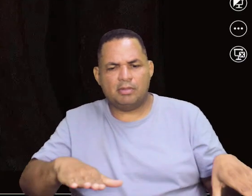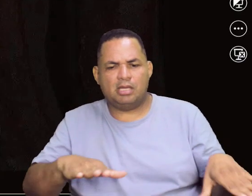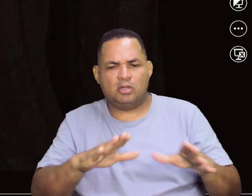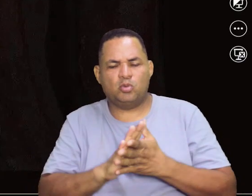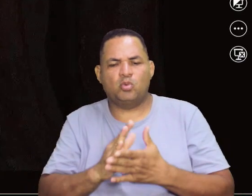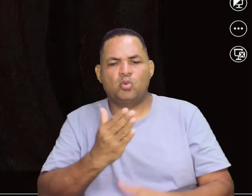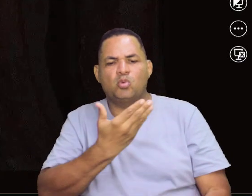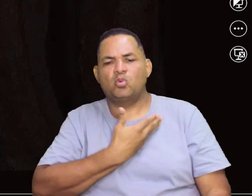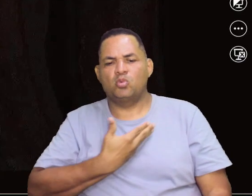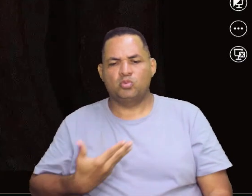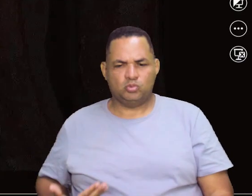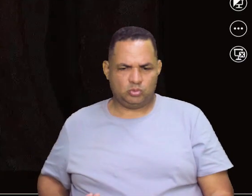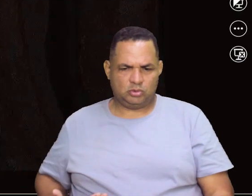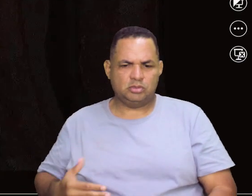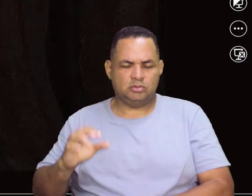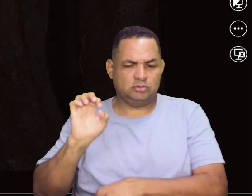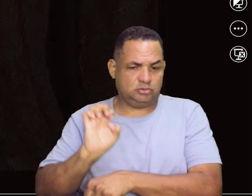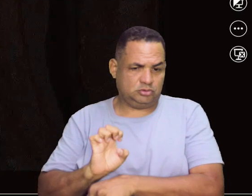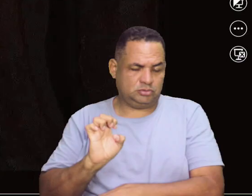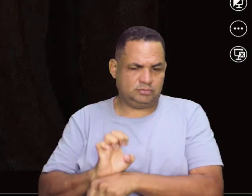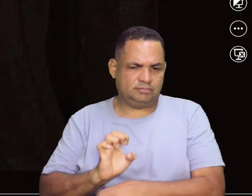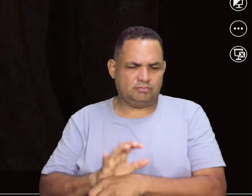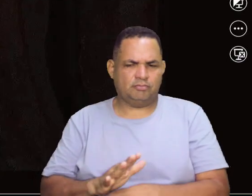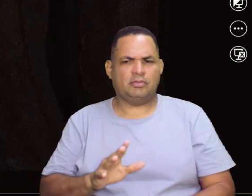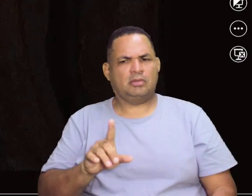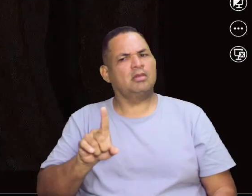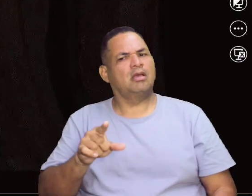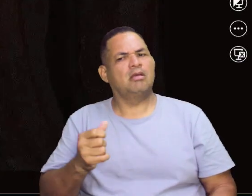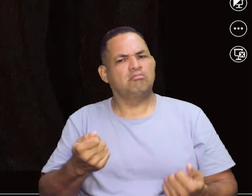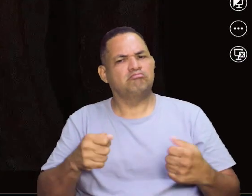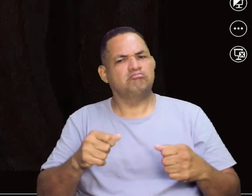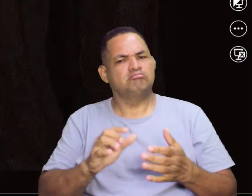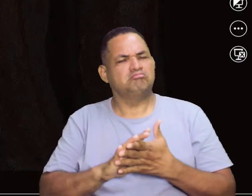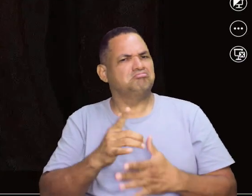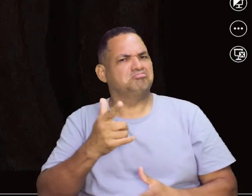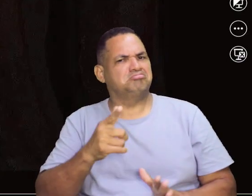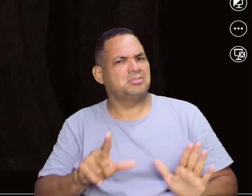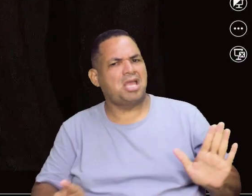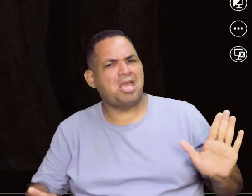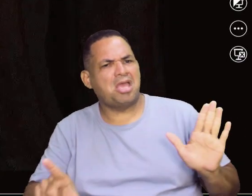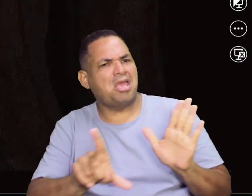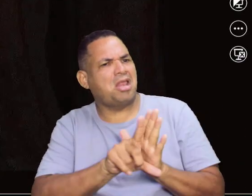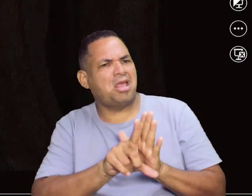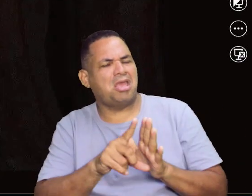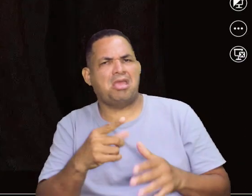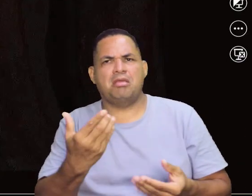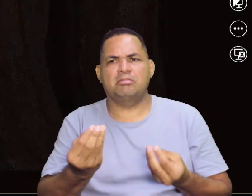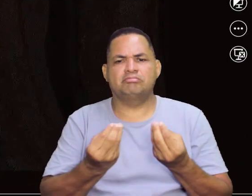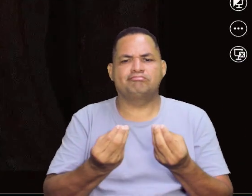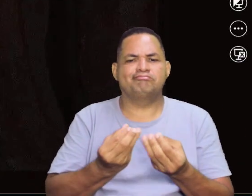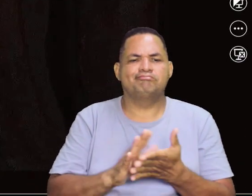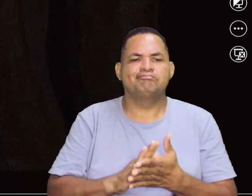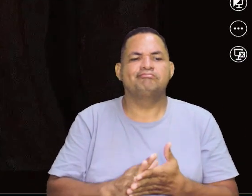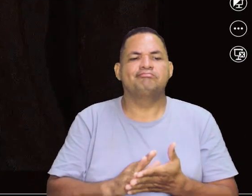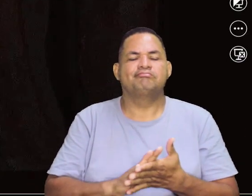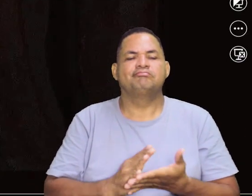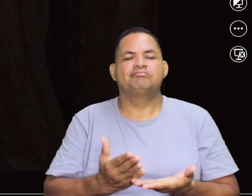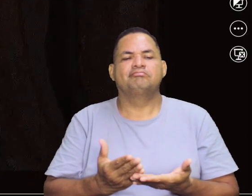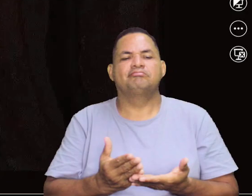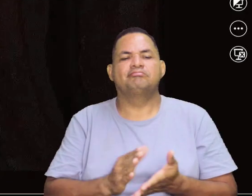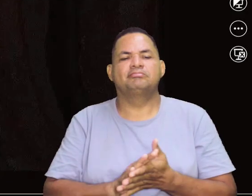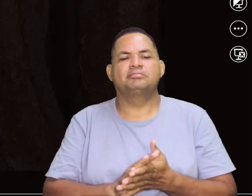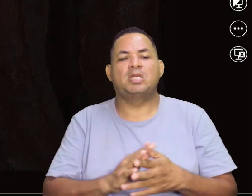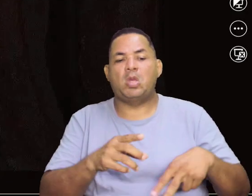Estado. Mas, professor, é possível uma pessoa viver em sociedade sem o Estado, sem leis? Segundo os